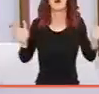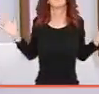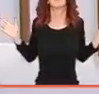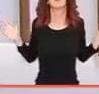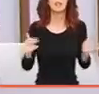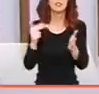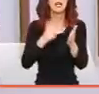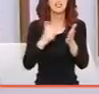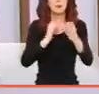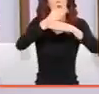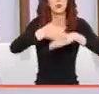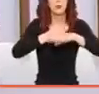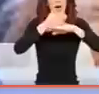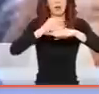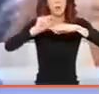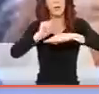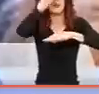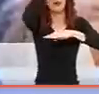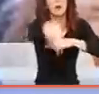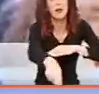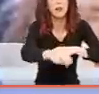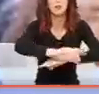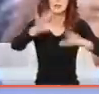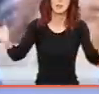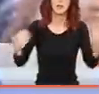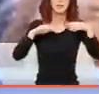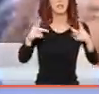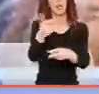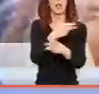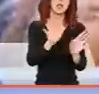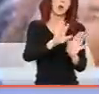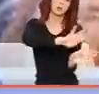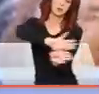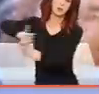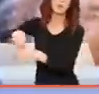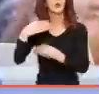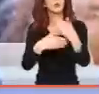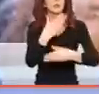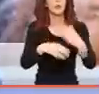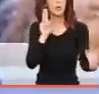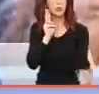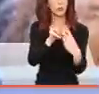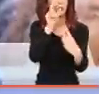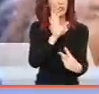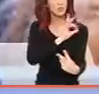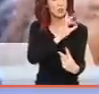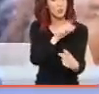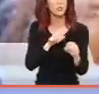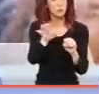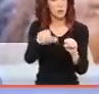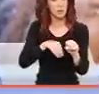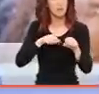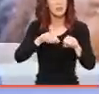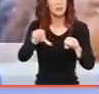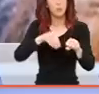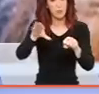Mas deixemos... Não fui eu que disse isto. Foste. Isto saiu da tua cabeça, como mas sempre. Mas deixemos de má língua e continuemos. Ter-me cruzado com esta senhora, vamos de forma simpática chamá-la